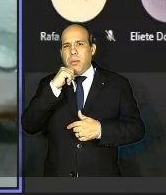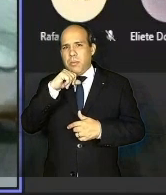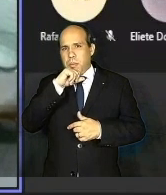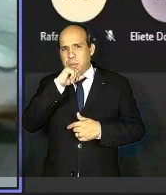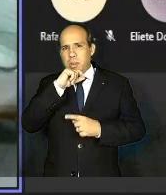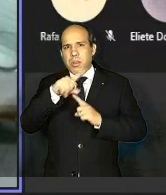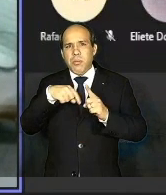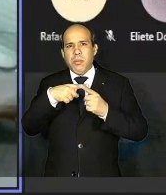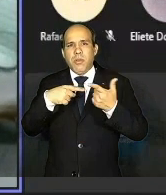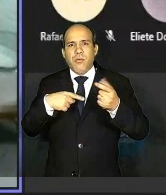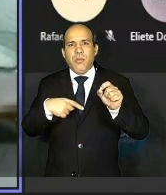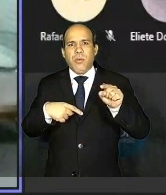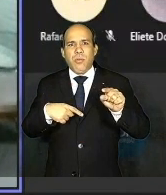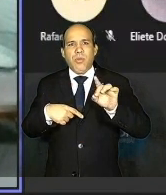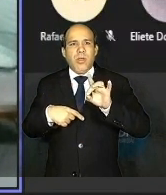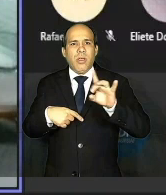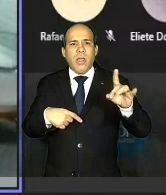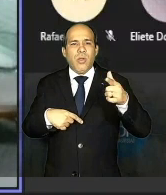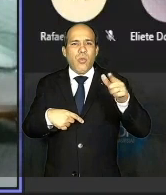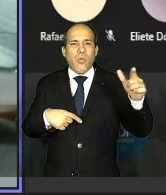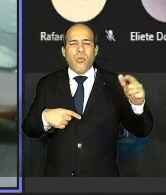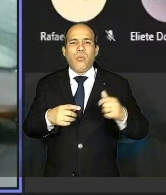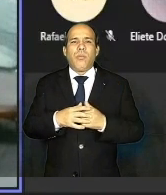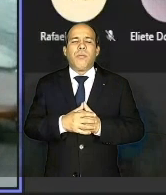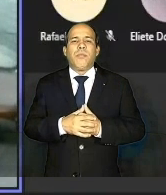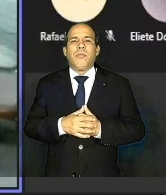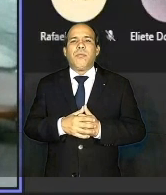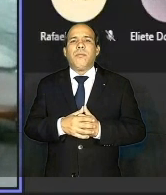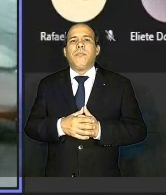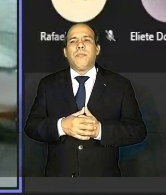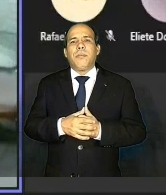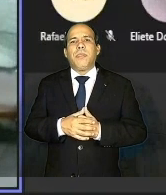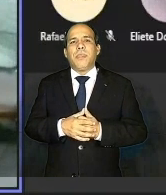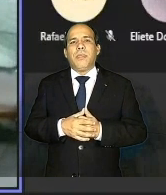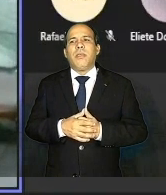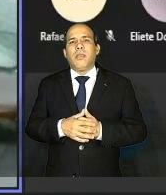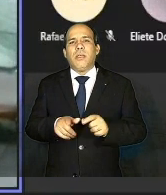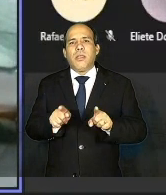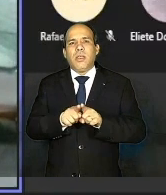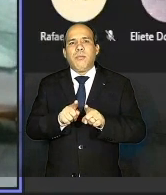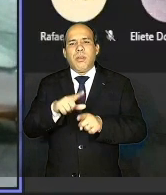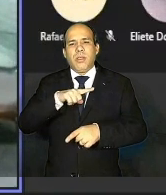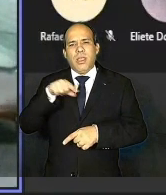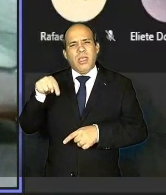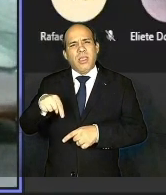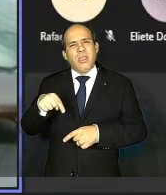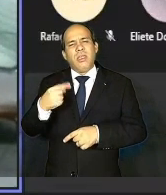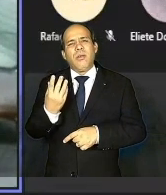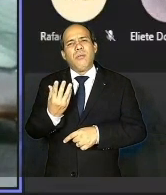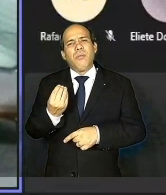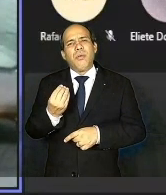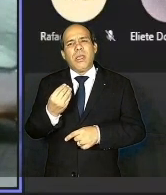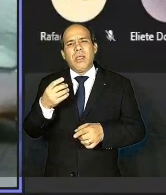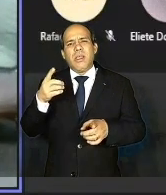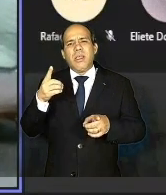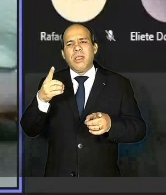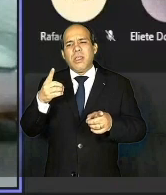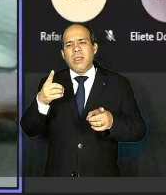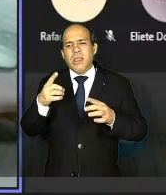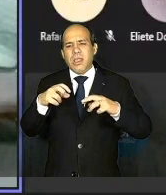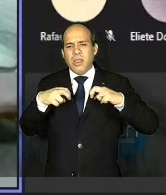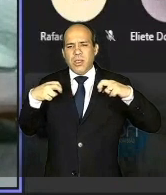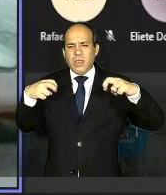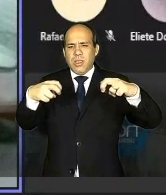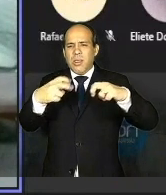é 30 mil para a primeira autora, que é a mãe, e 20 mil para cada um dos outros, né? Nós temos tido também no